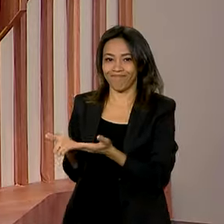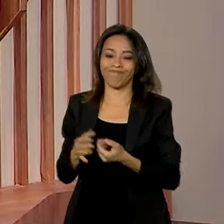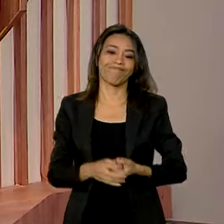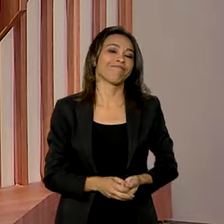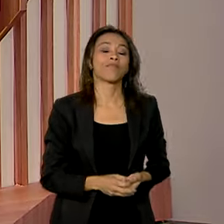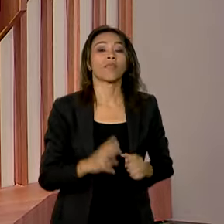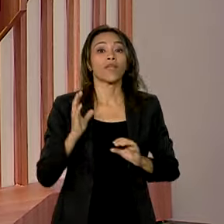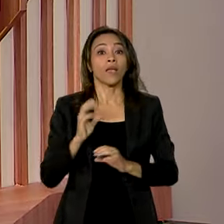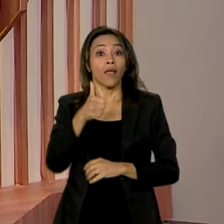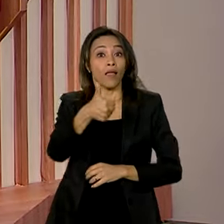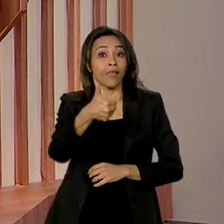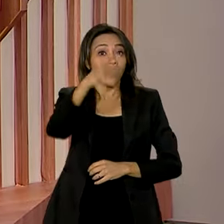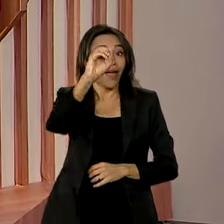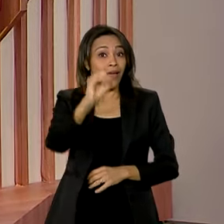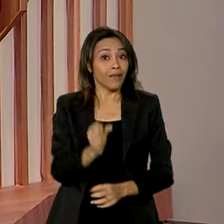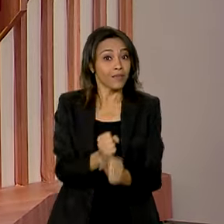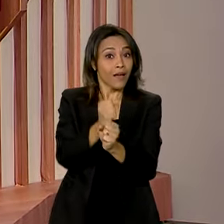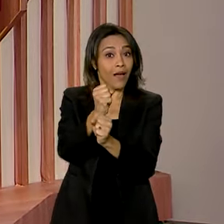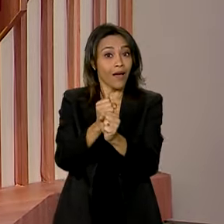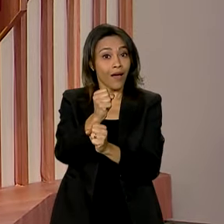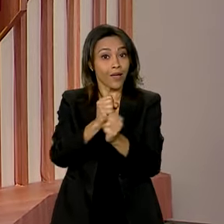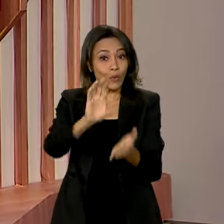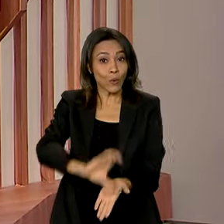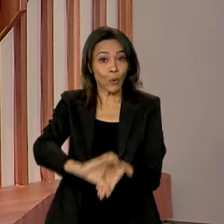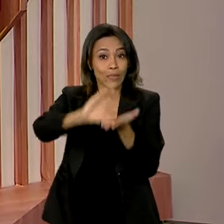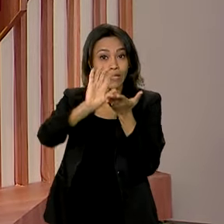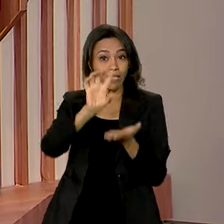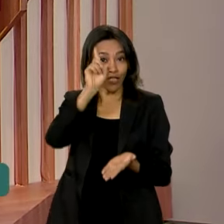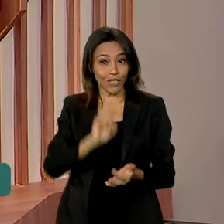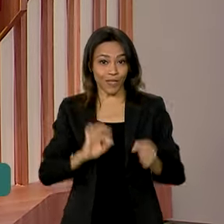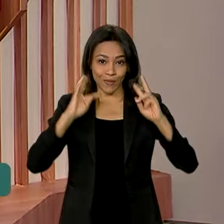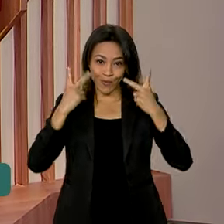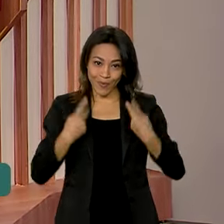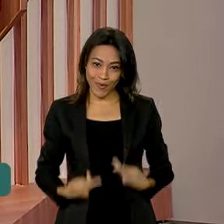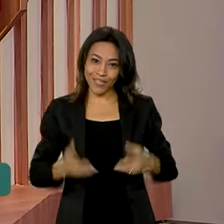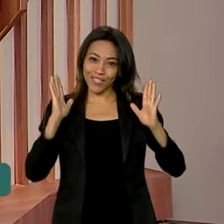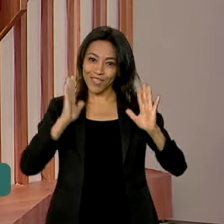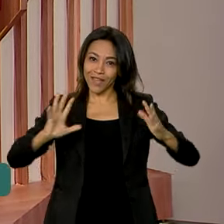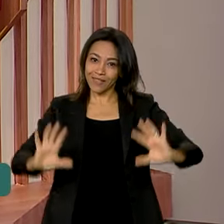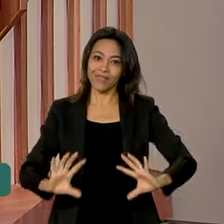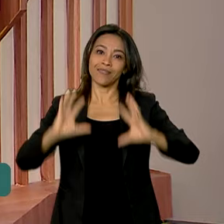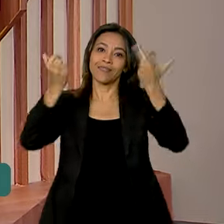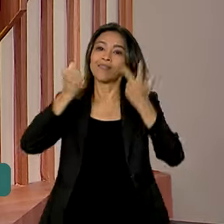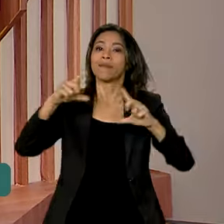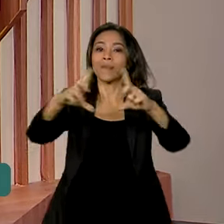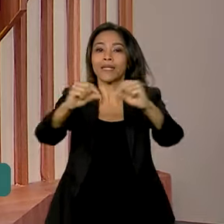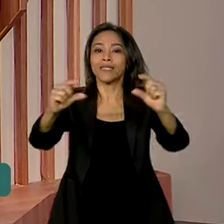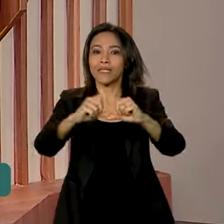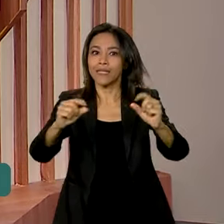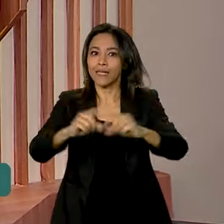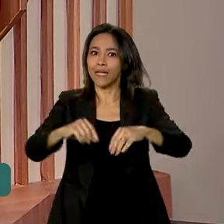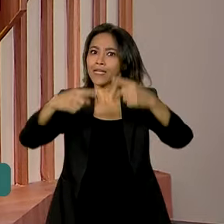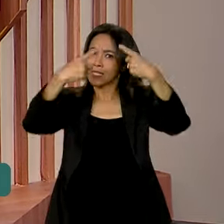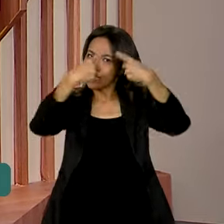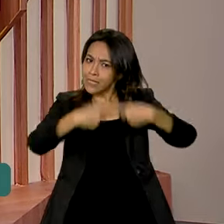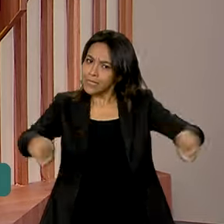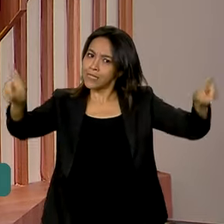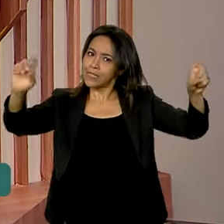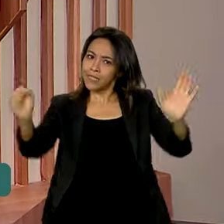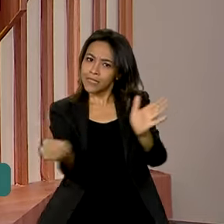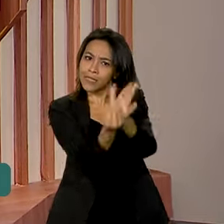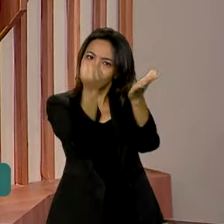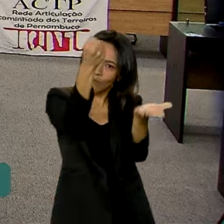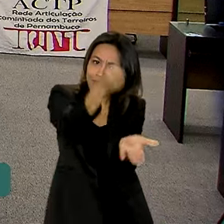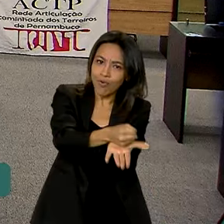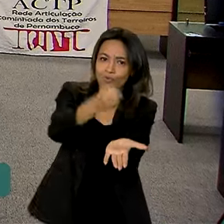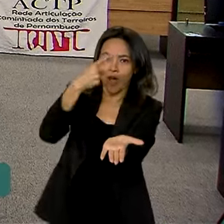os 10 anos do Conselho Nacional dos Direitos Humanos foi celebrado em Brasília com cerimônia e lançamento de selo e carimbo